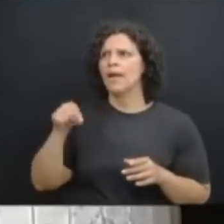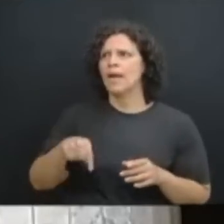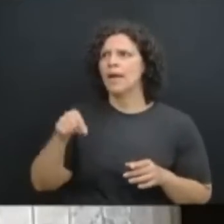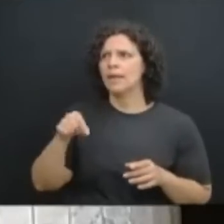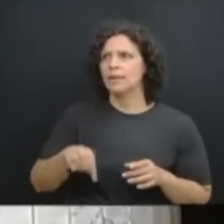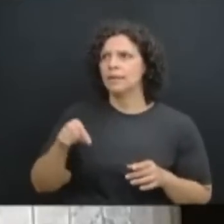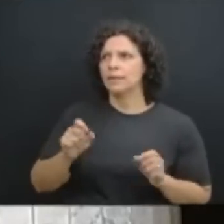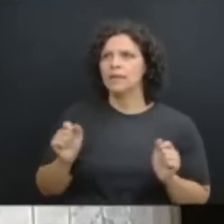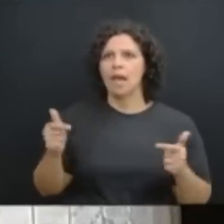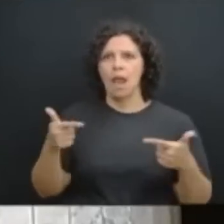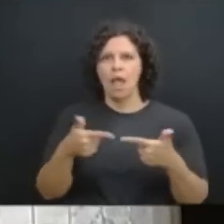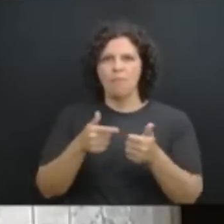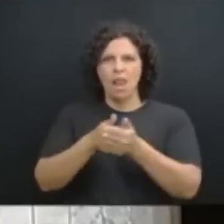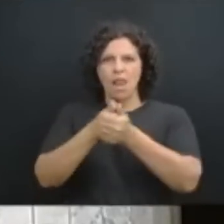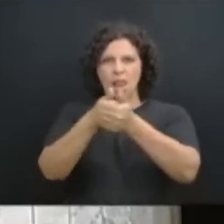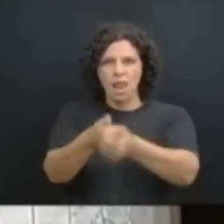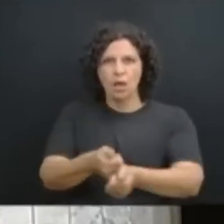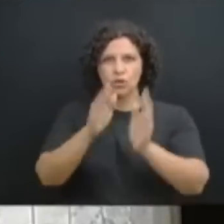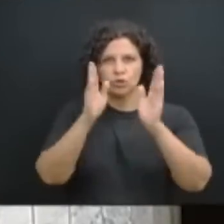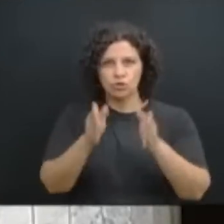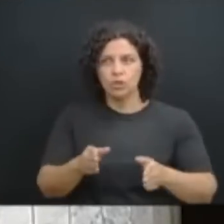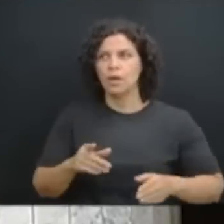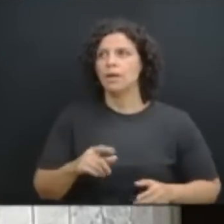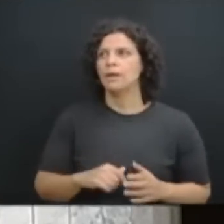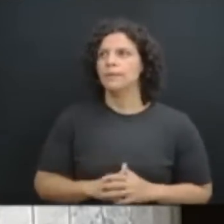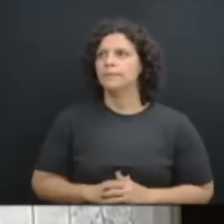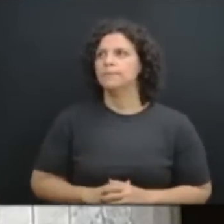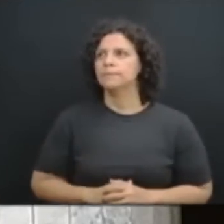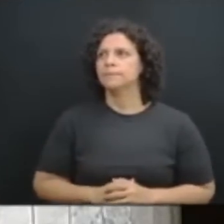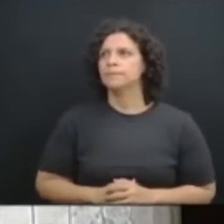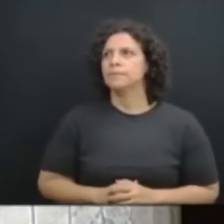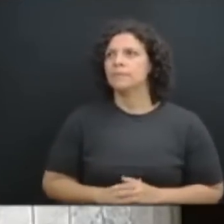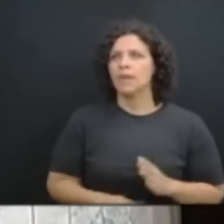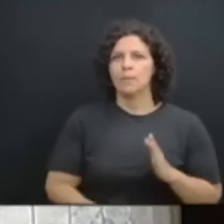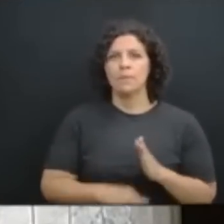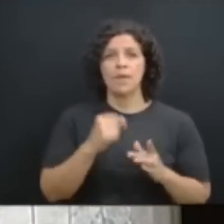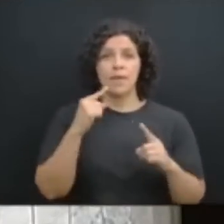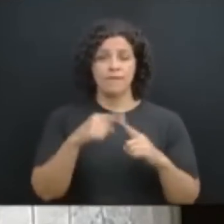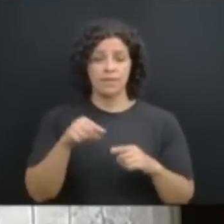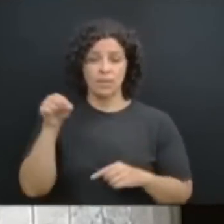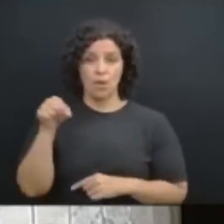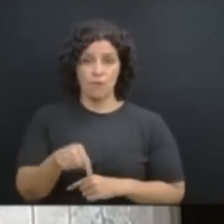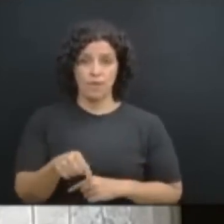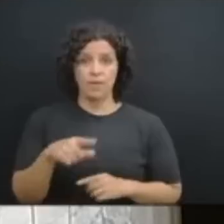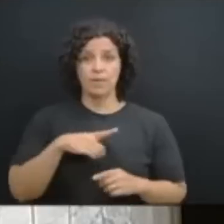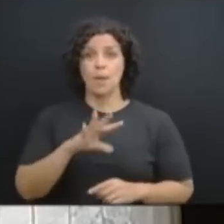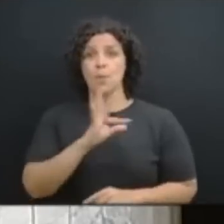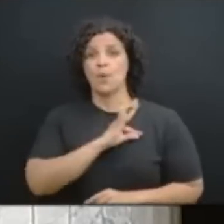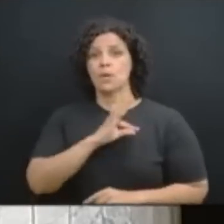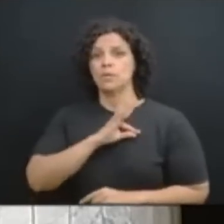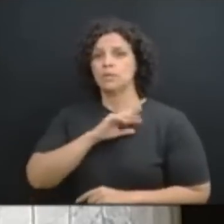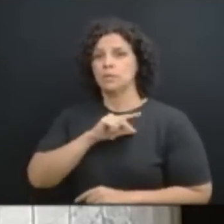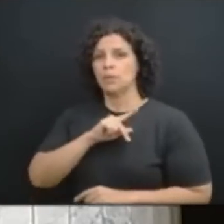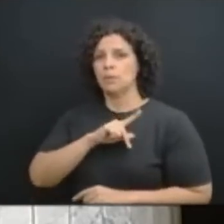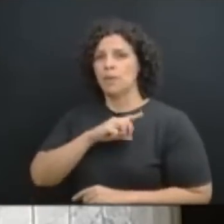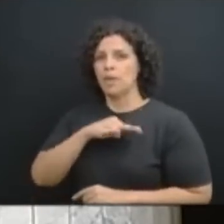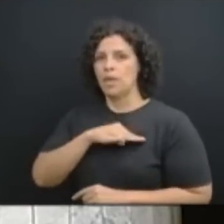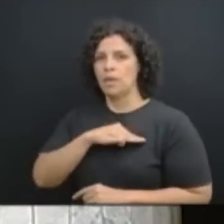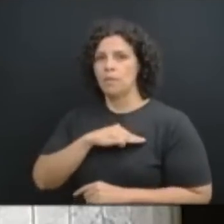dessa Assembleia Legislativa do Paraná, na primeira vez que vim, por um policial militar à